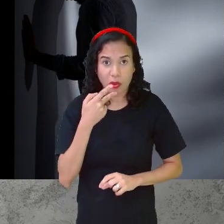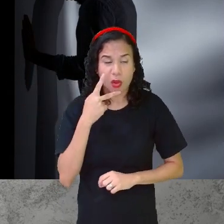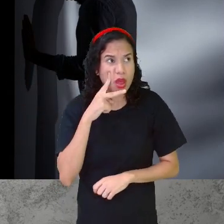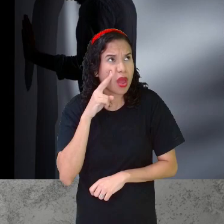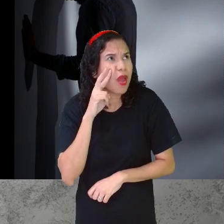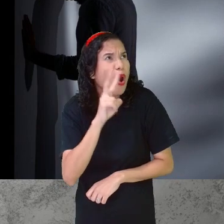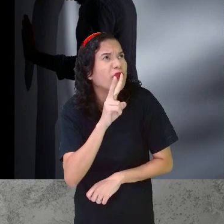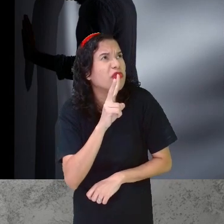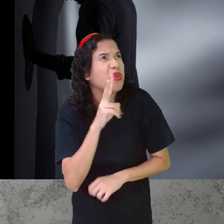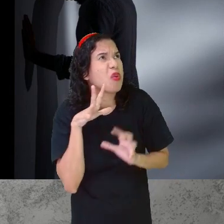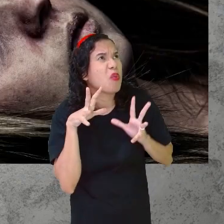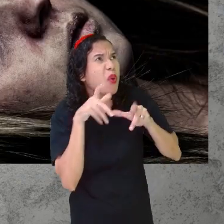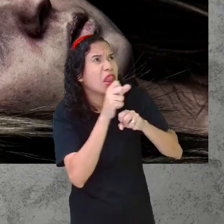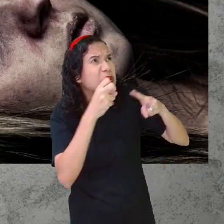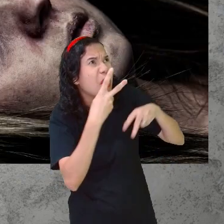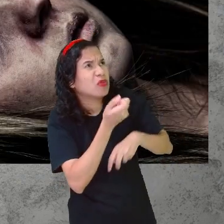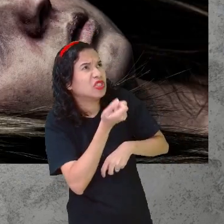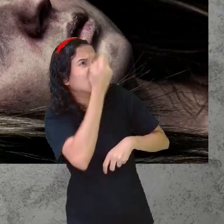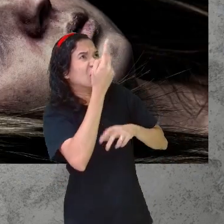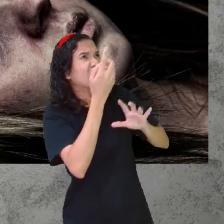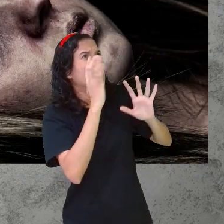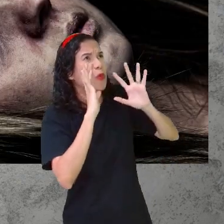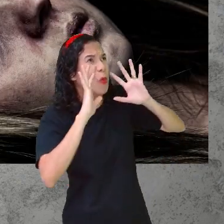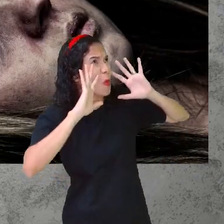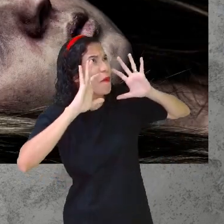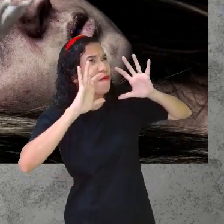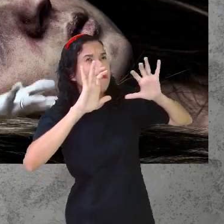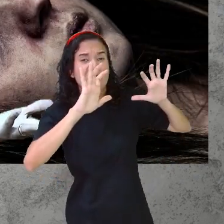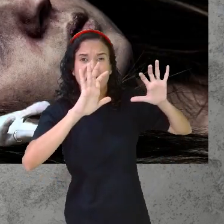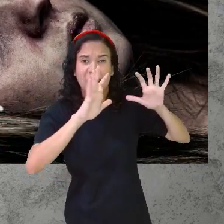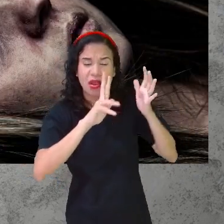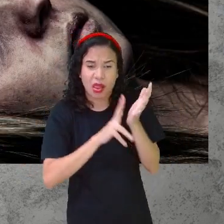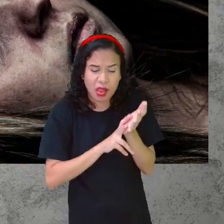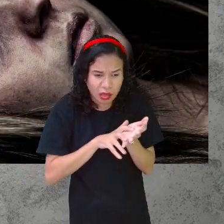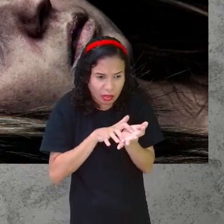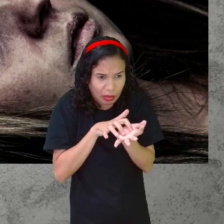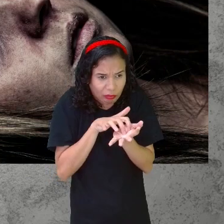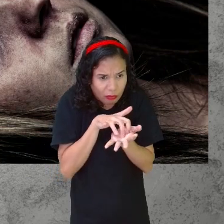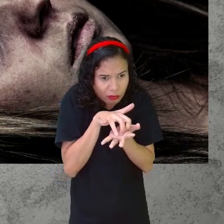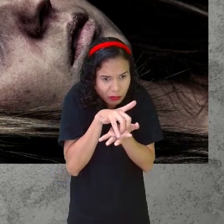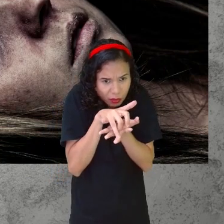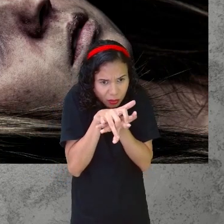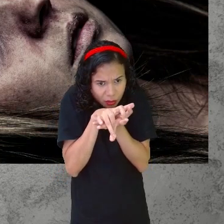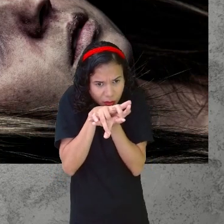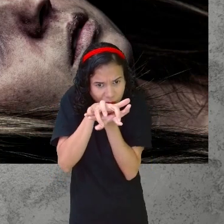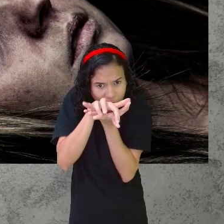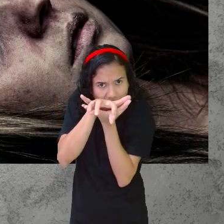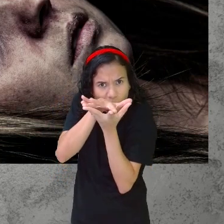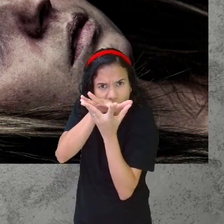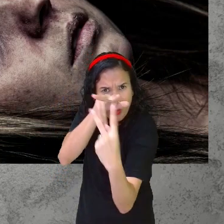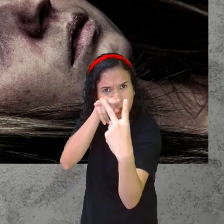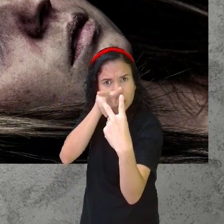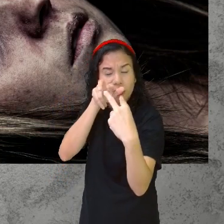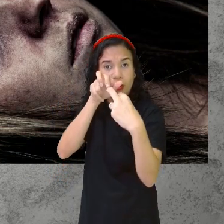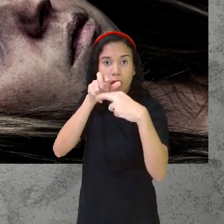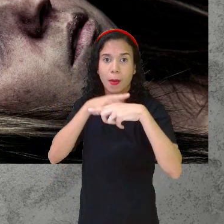que viu um grande inseto no tapete, se erguendo e olhando para ela.